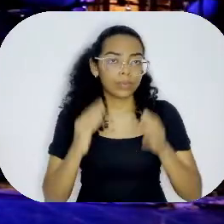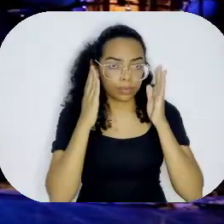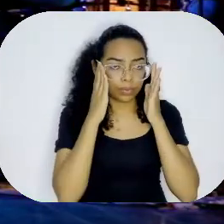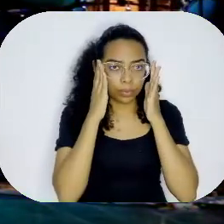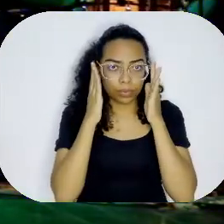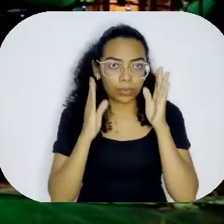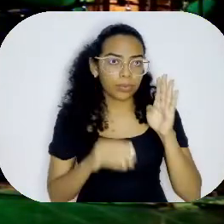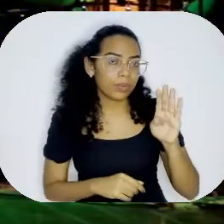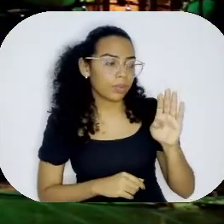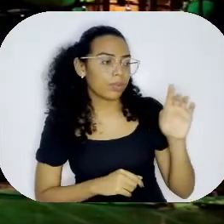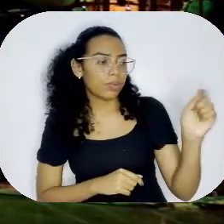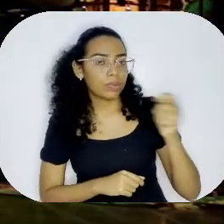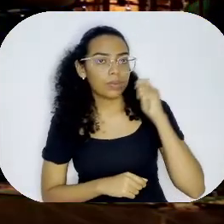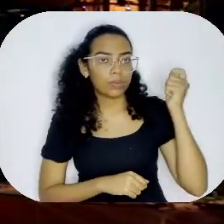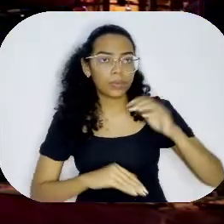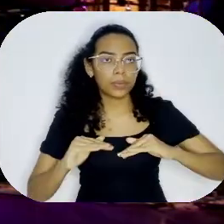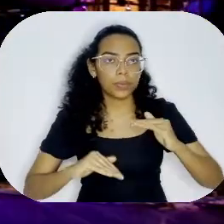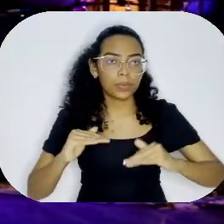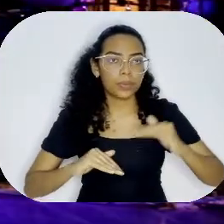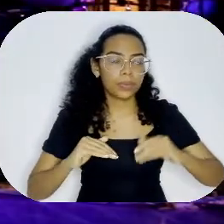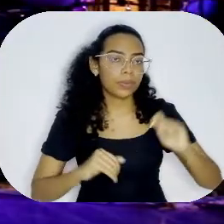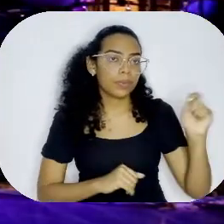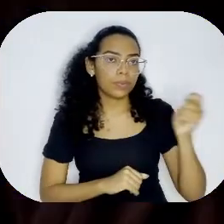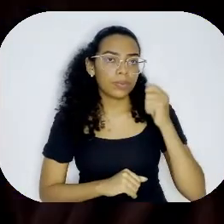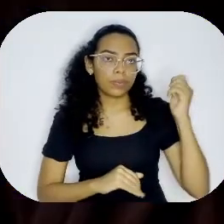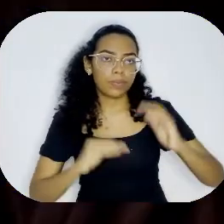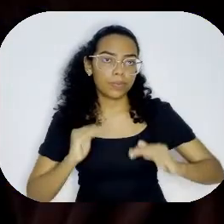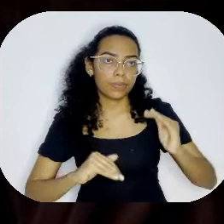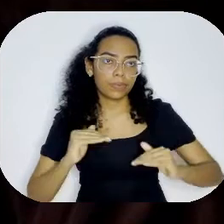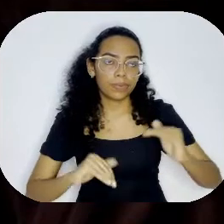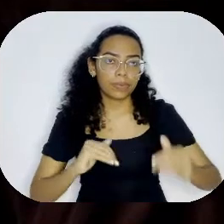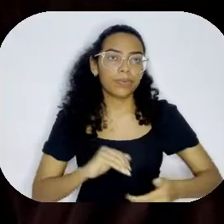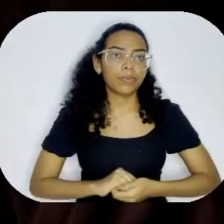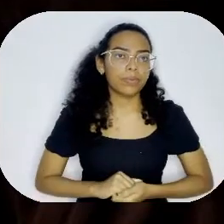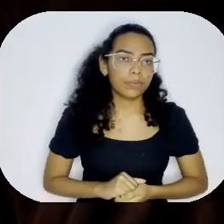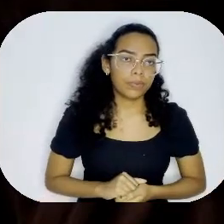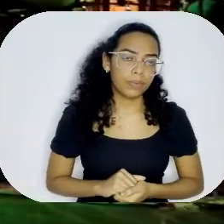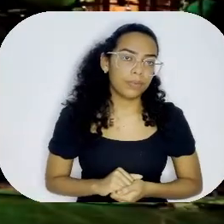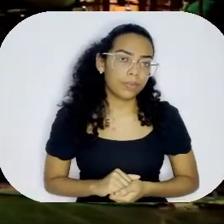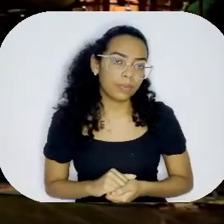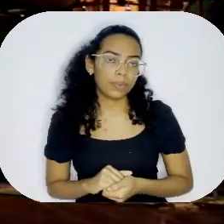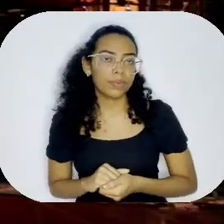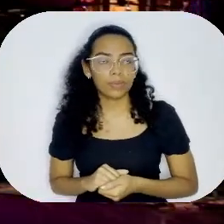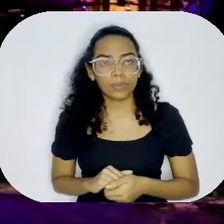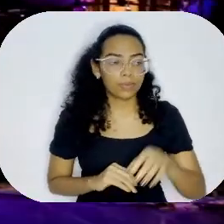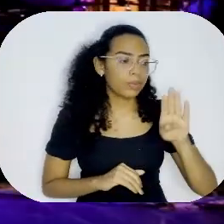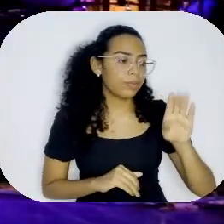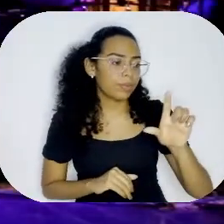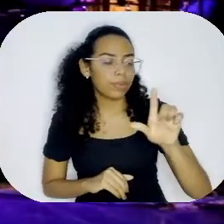esse blues de maracatu. Esse blues